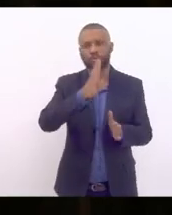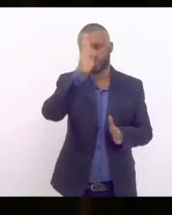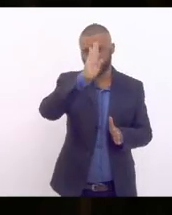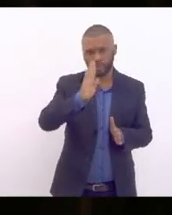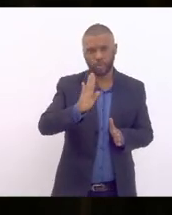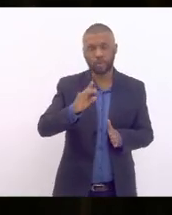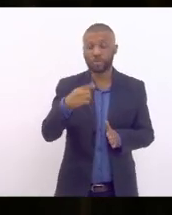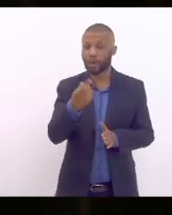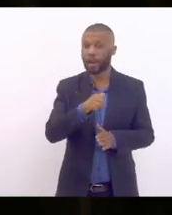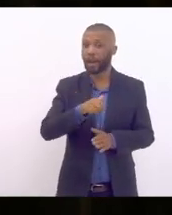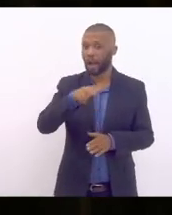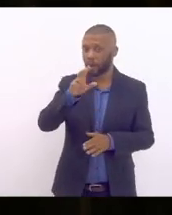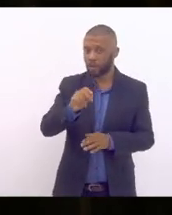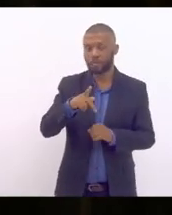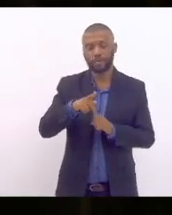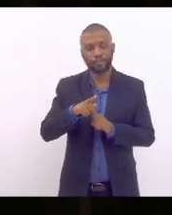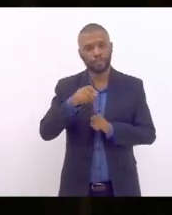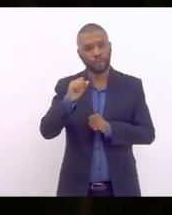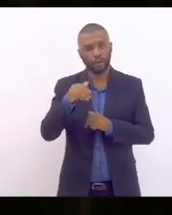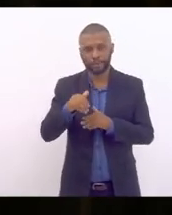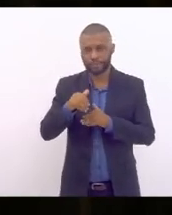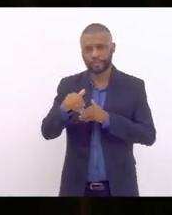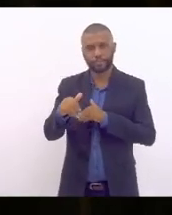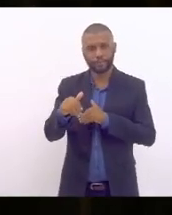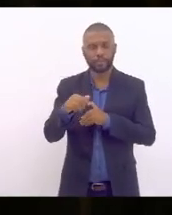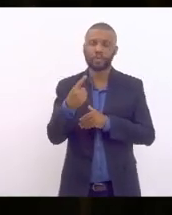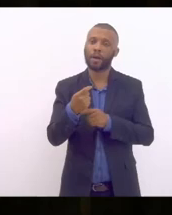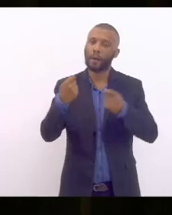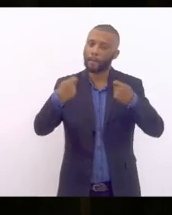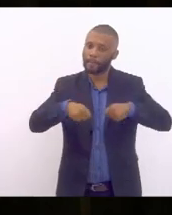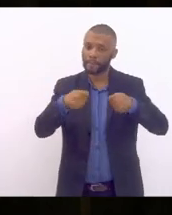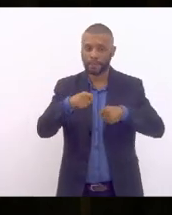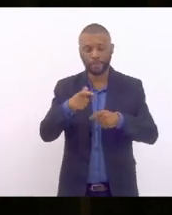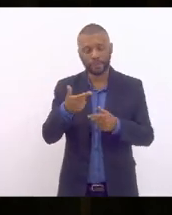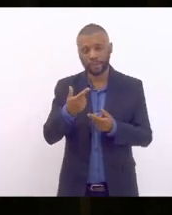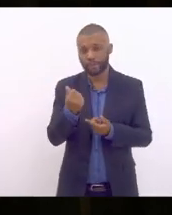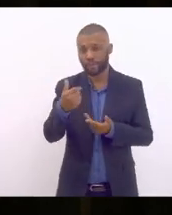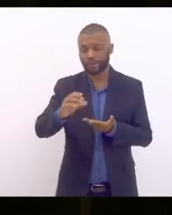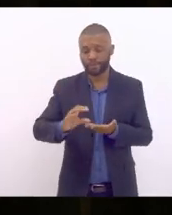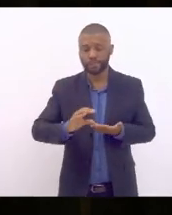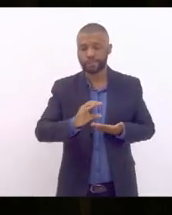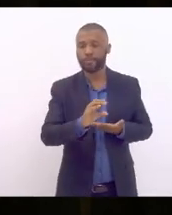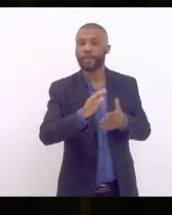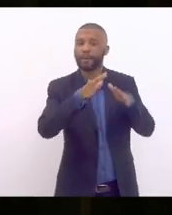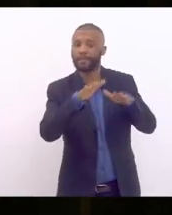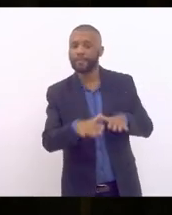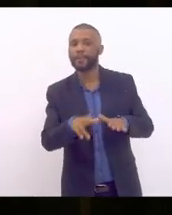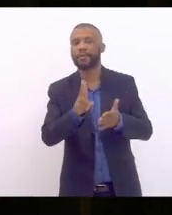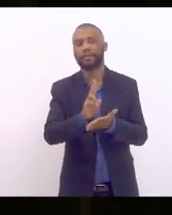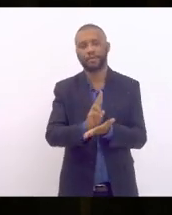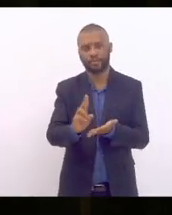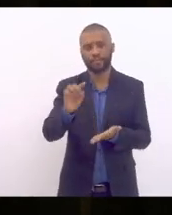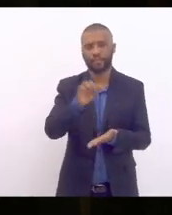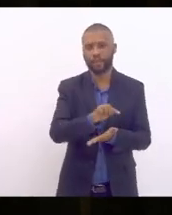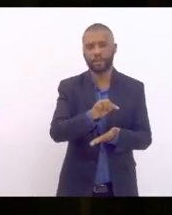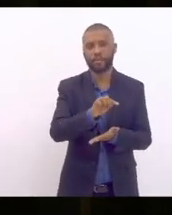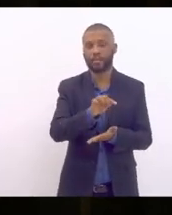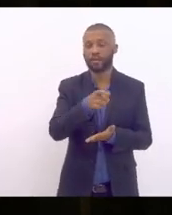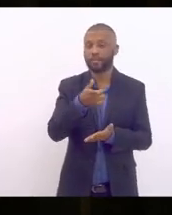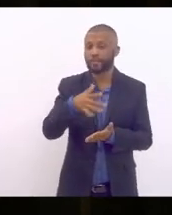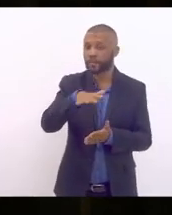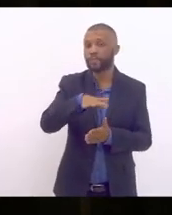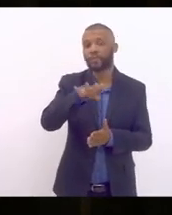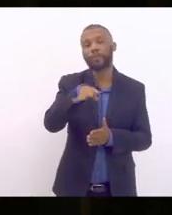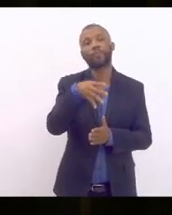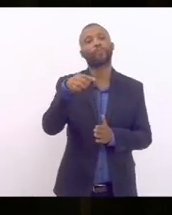país nós pós graduandos pós-graduandos precisamos que esse orçamento fique na universidade Fiquem na pós graduação